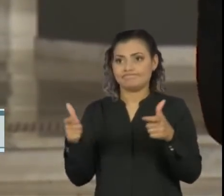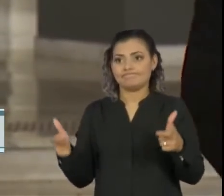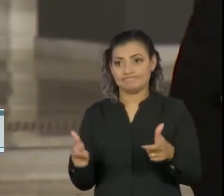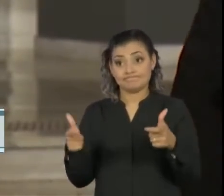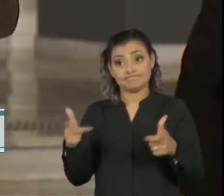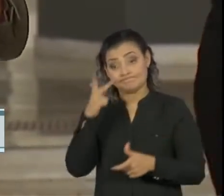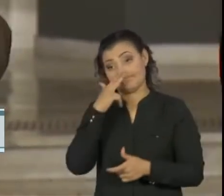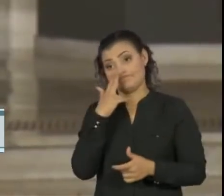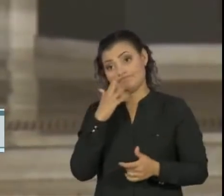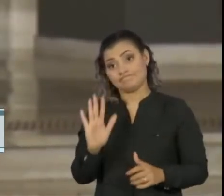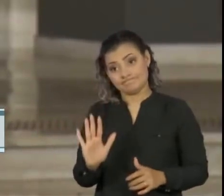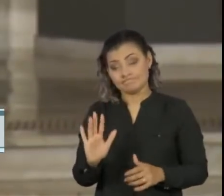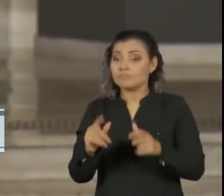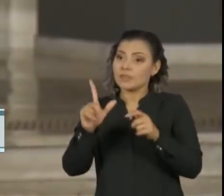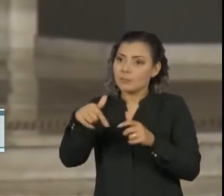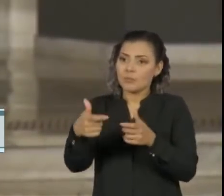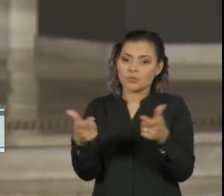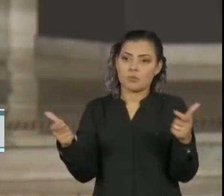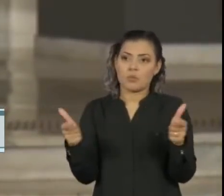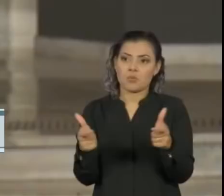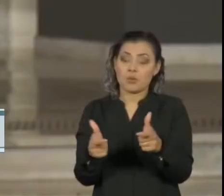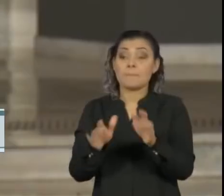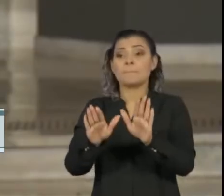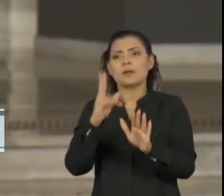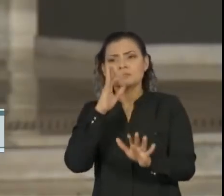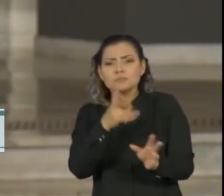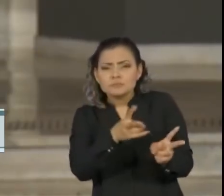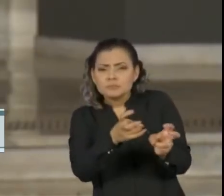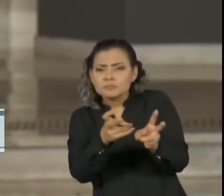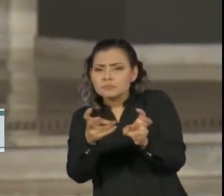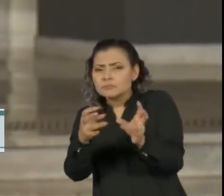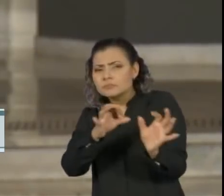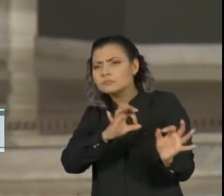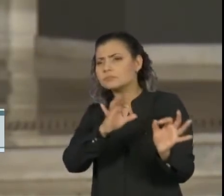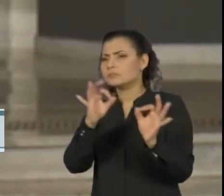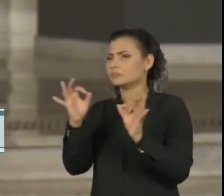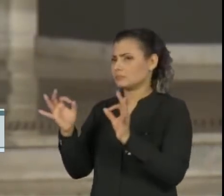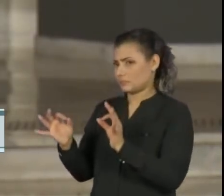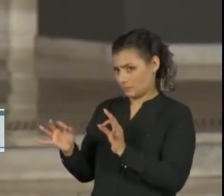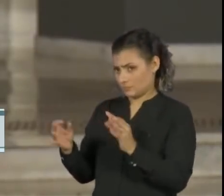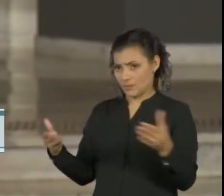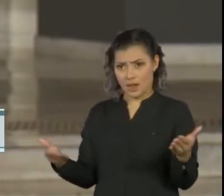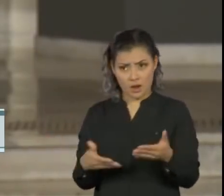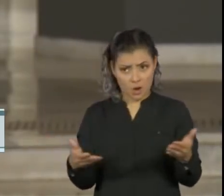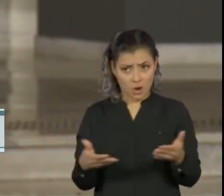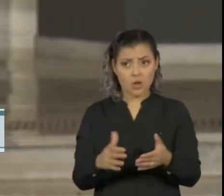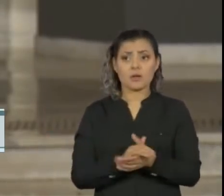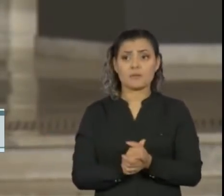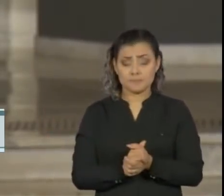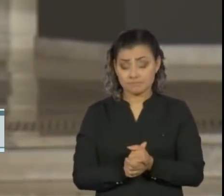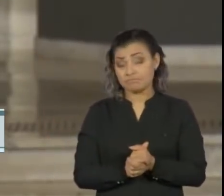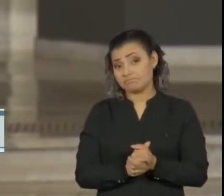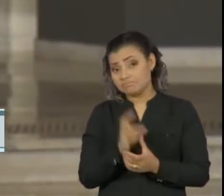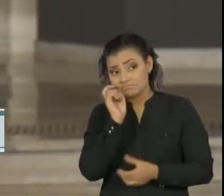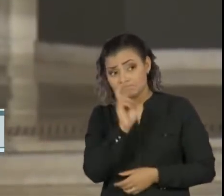elevado. Mas o que nós estamos observando, diferente dessa